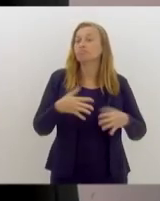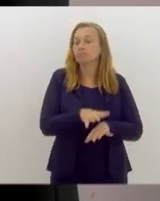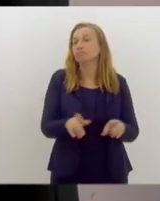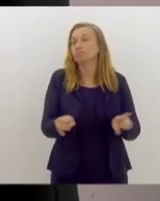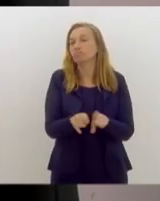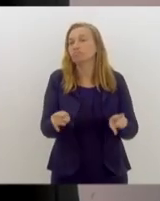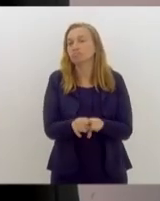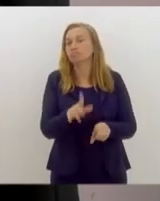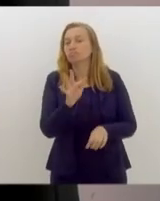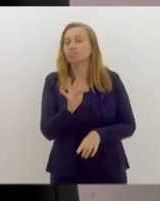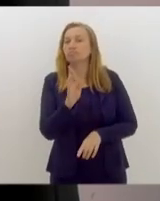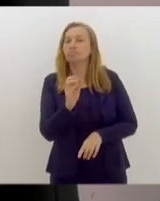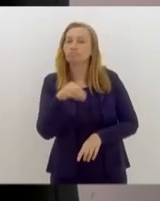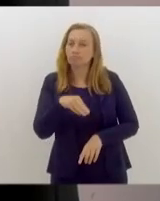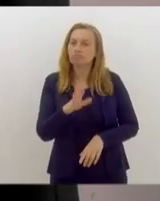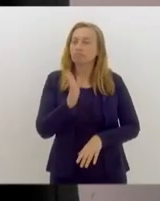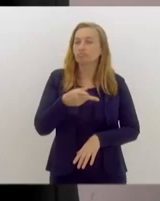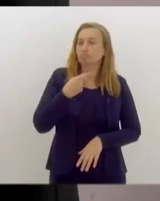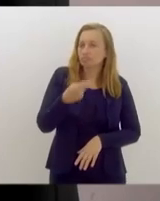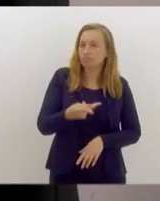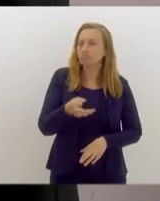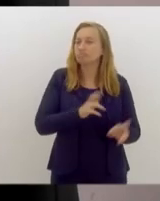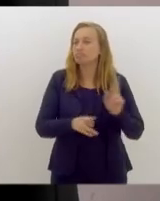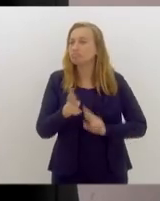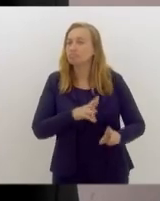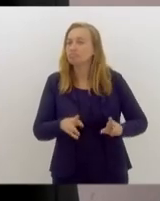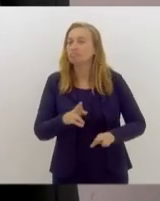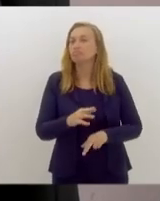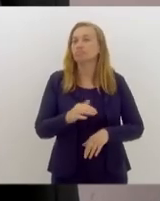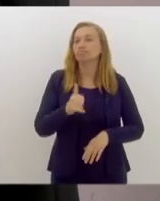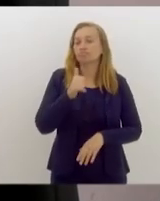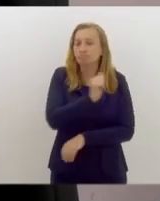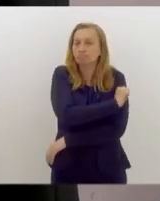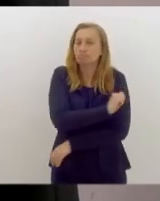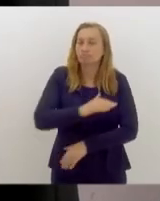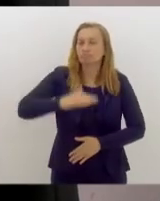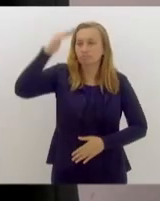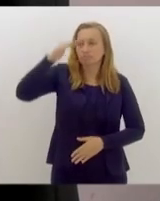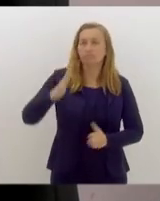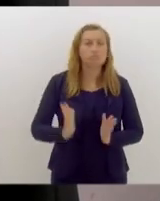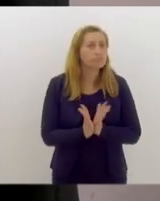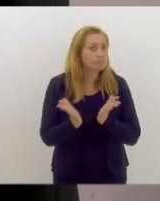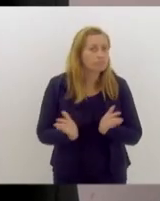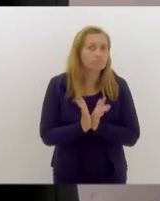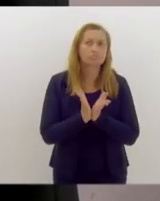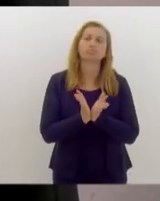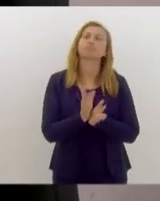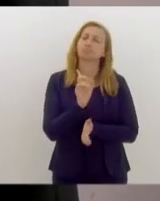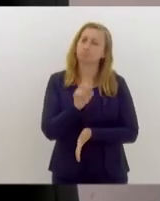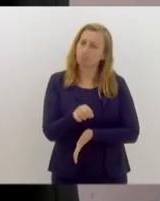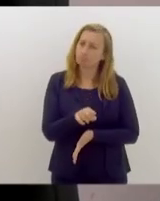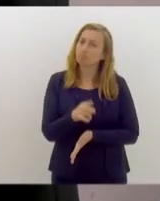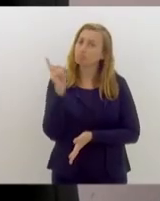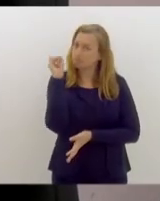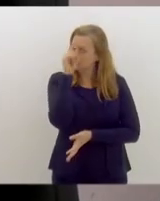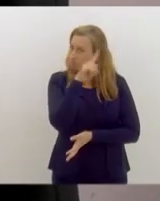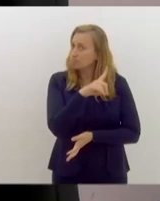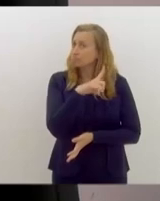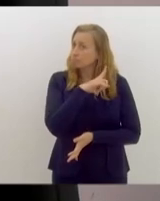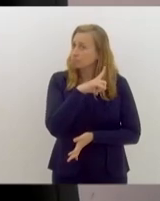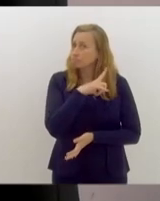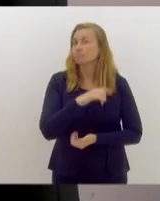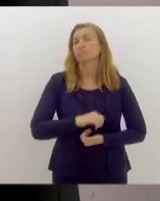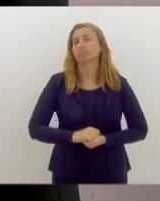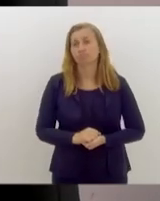Fórum de Ídia se manifestou, em relação aos alunos adultos, pobres, extremamente pobres, né, que têm dificuldade de